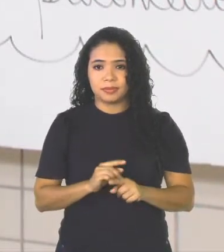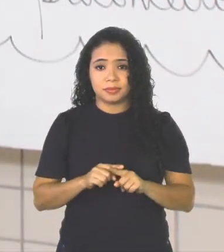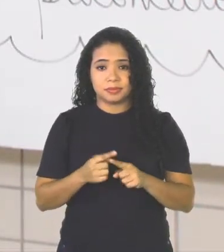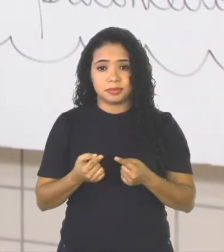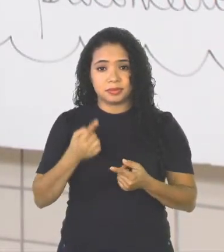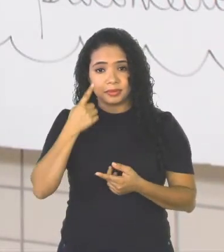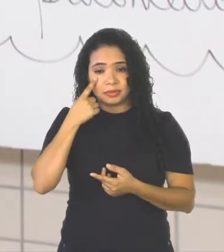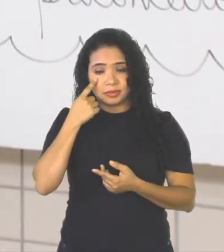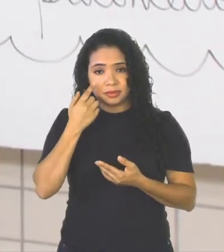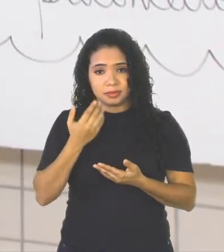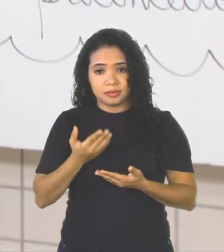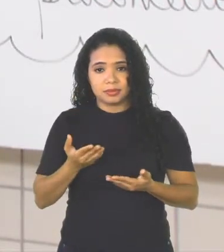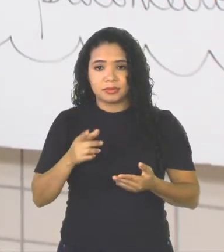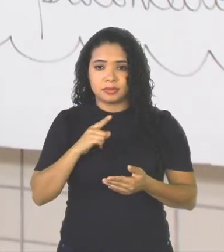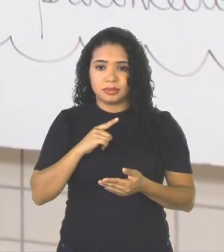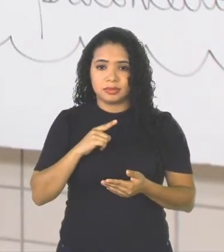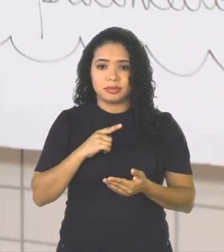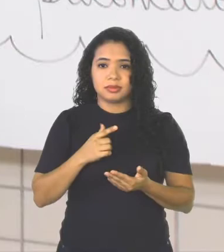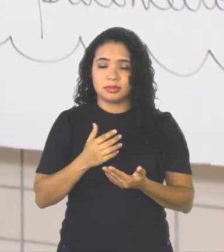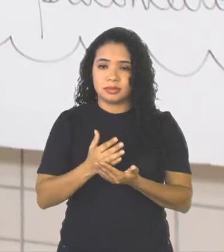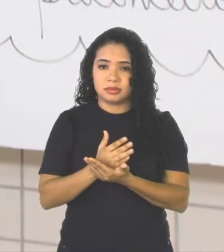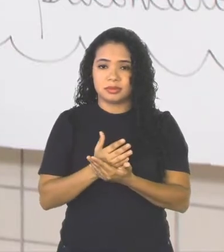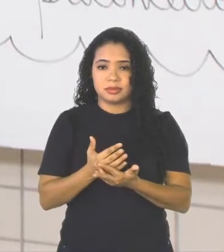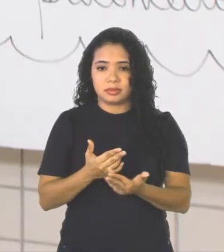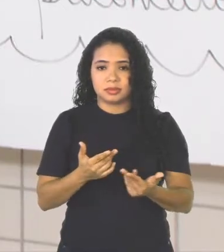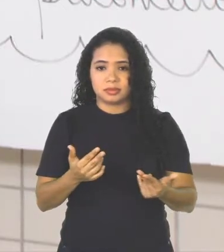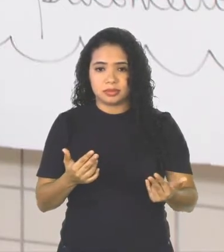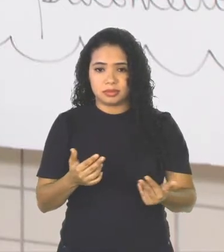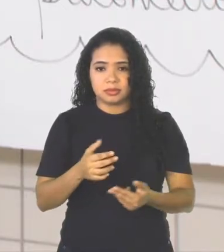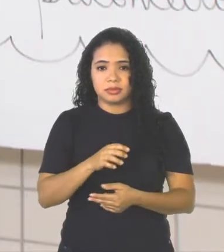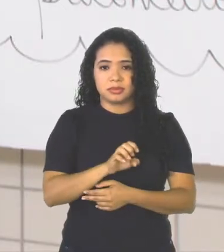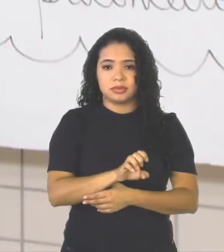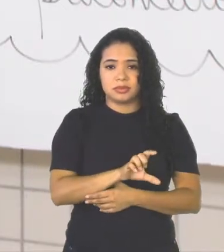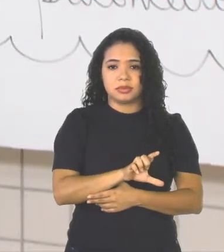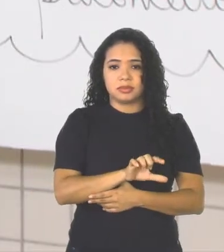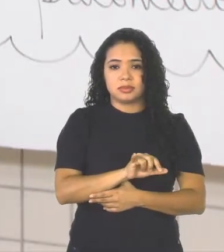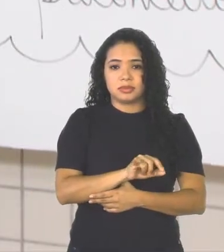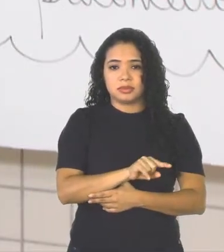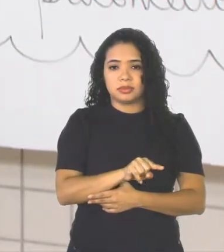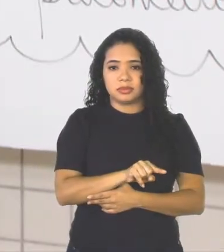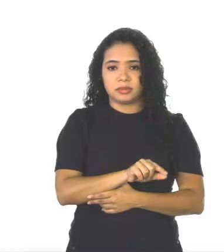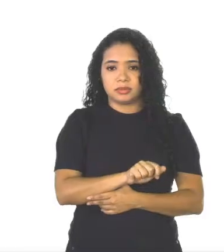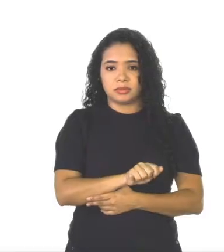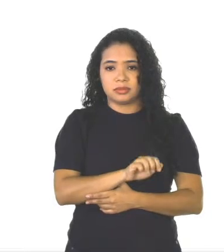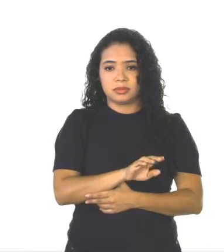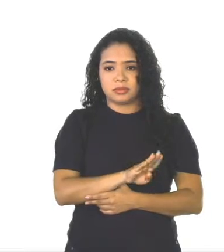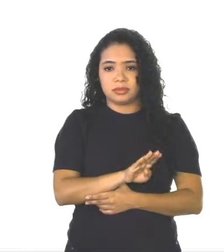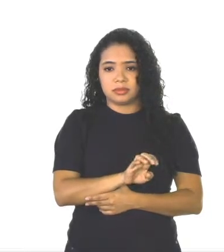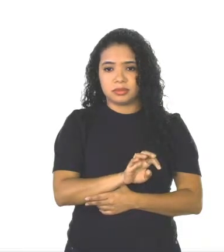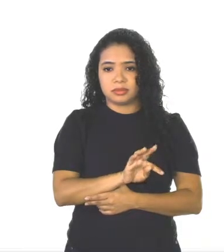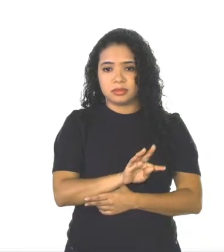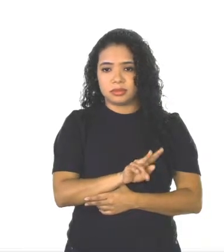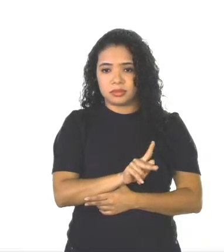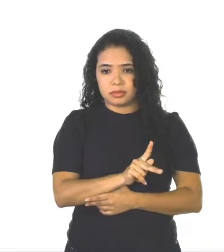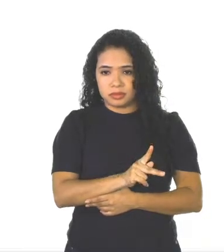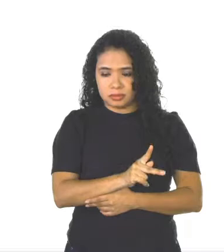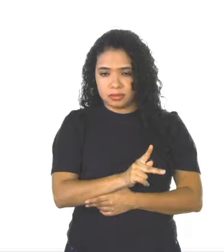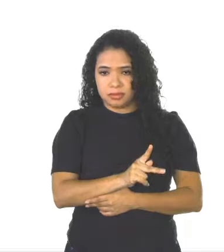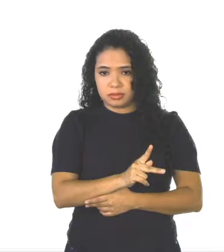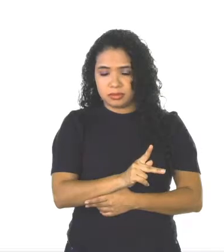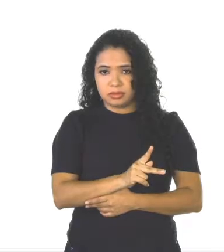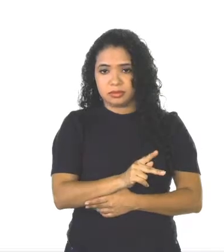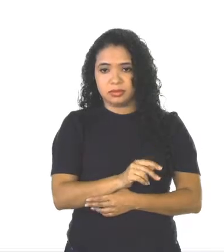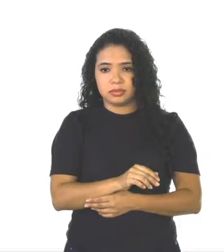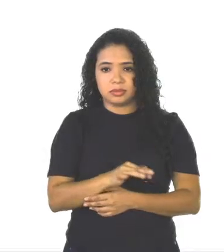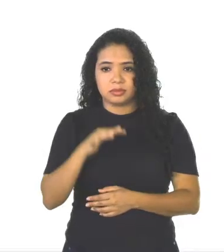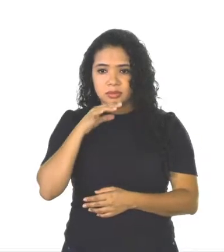vê que vai ter, né, alguma coisa entre a Elizabeth e esse Mr. Darcy. Elizabeth, contudo,